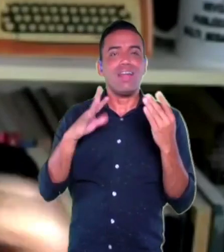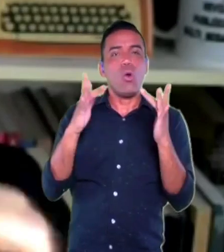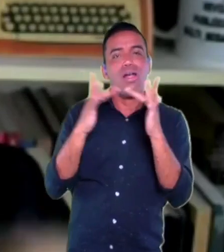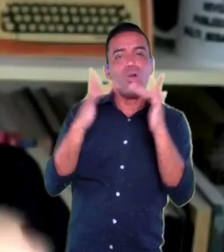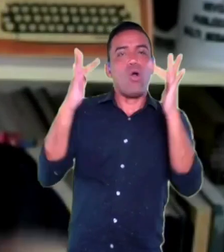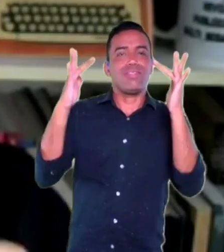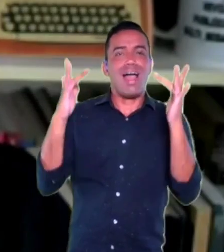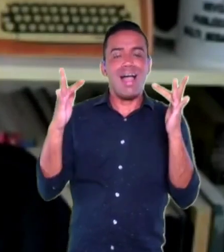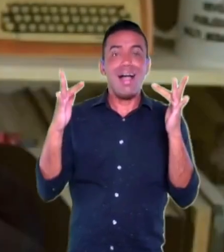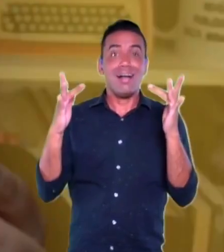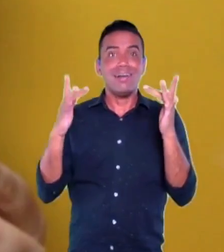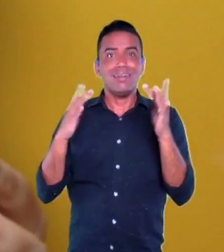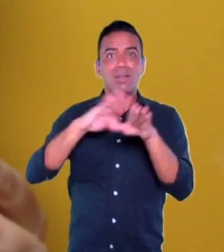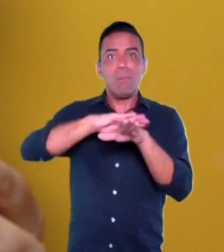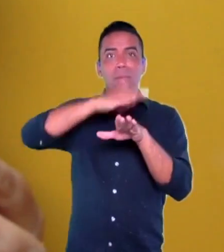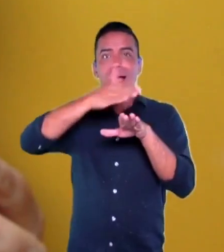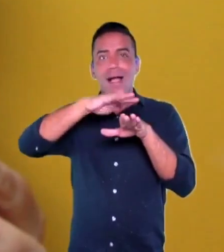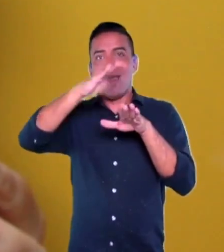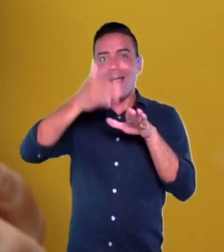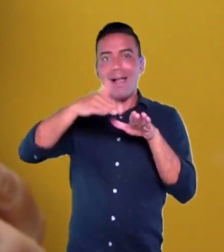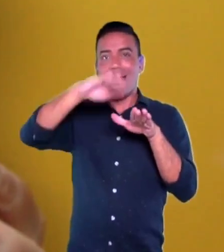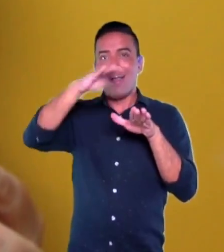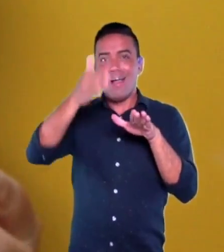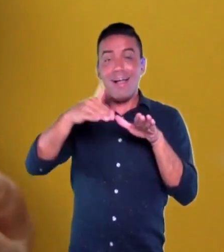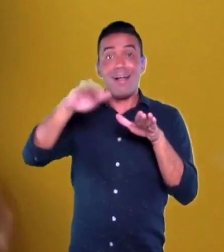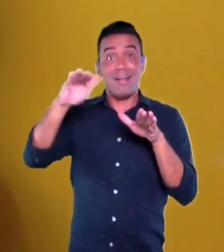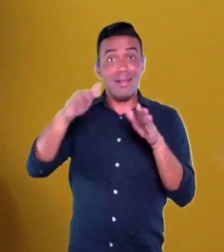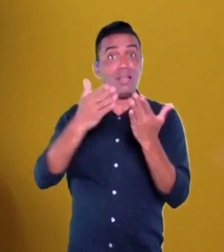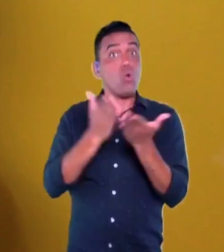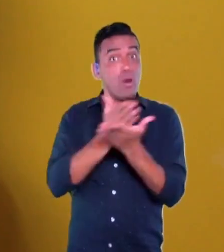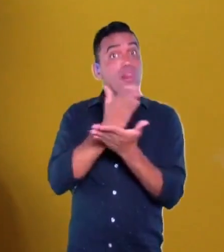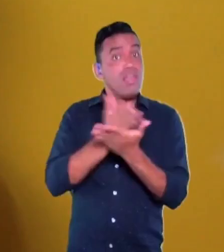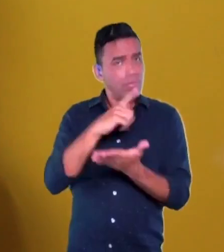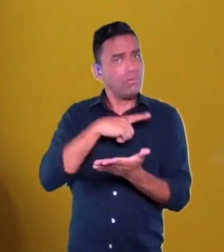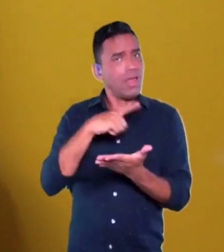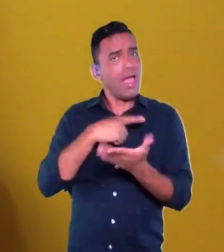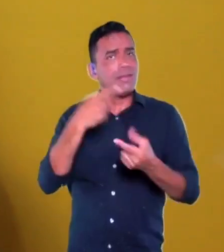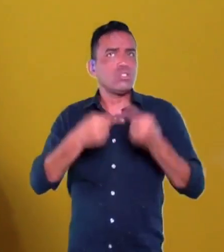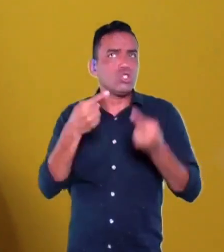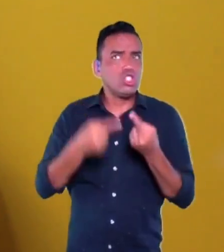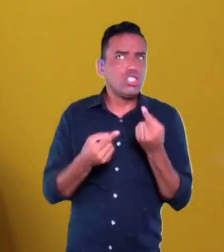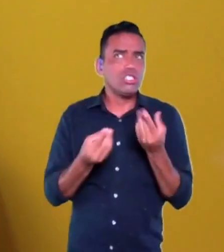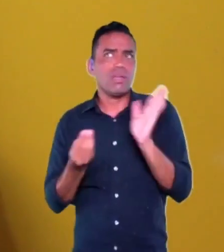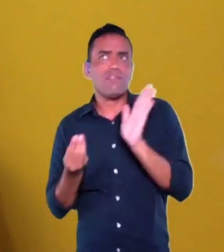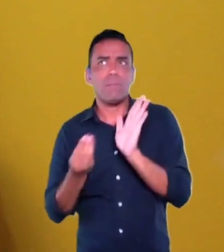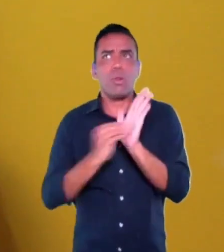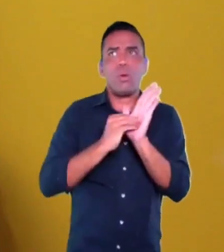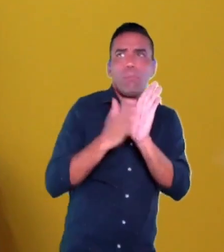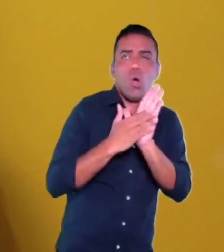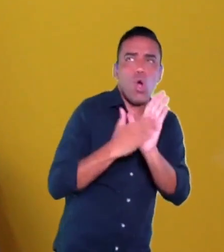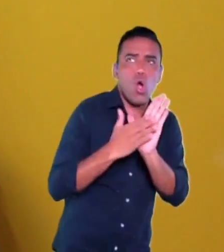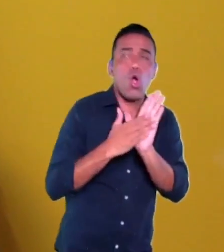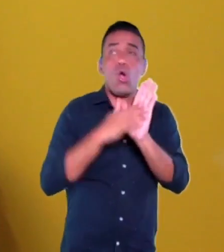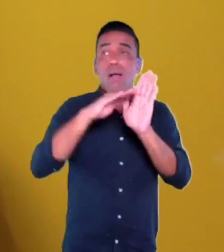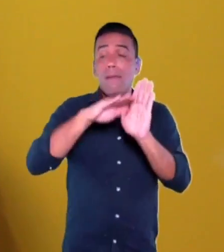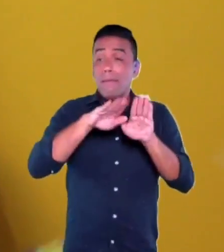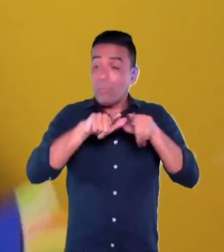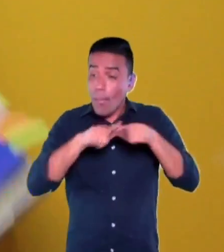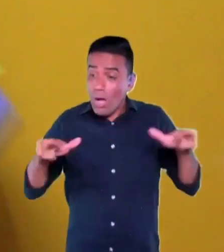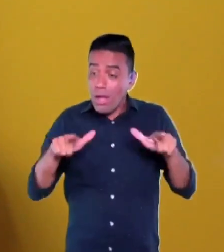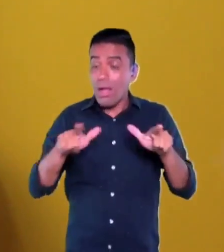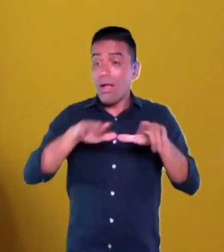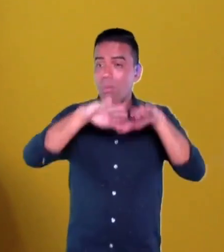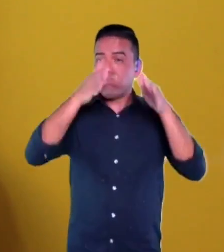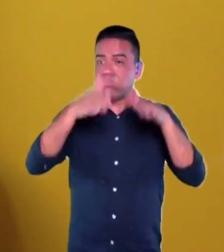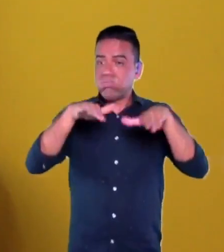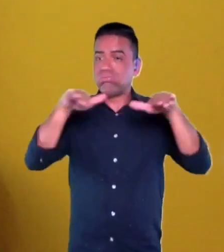cheio de baixos relevos. Esses baixos relevos também foram discutidos, como é que nós vamos fazer isso aqui, vai ser baixo ou vai ser alto, E